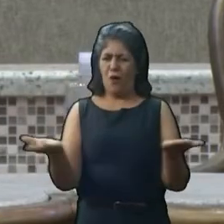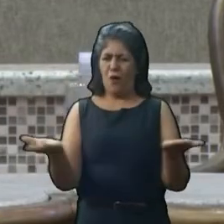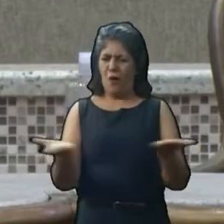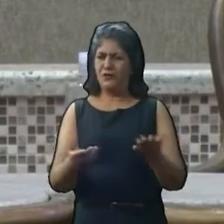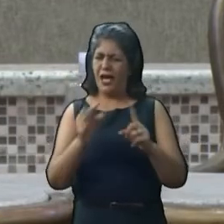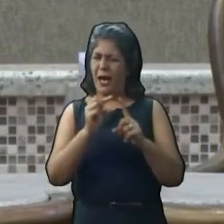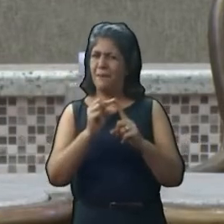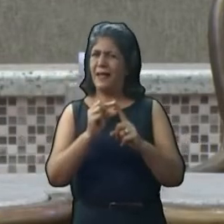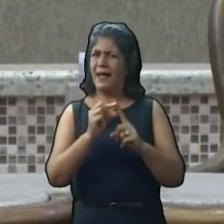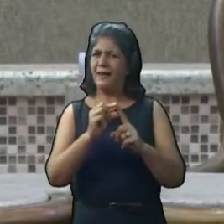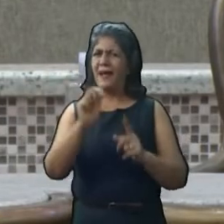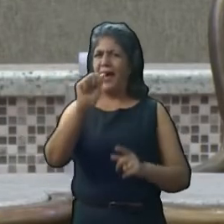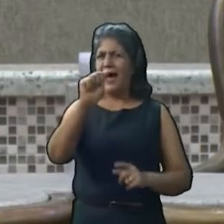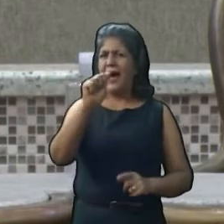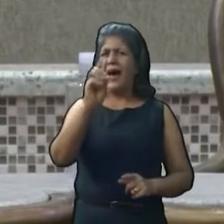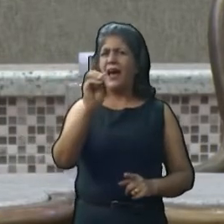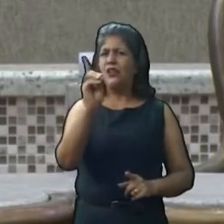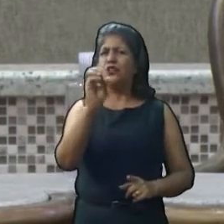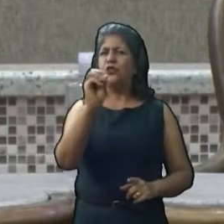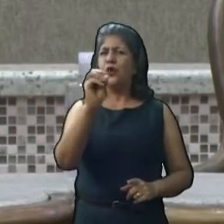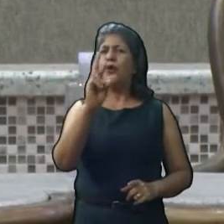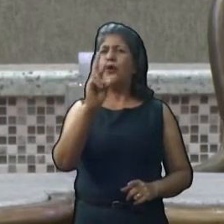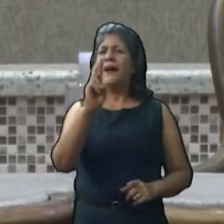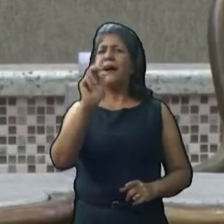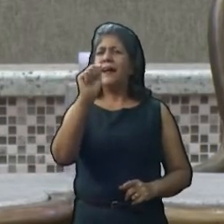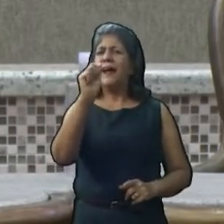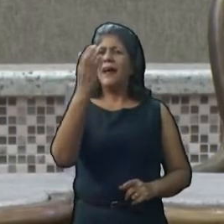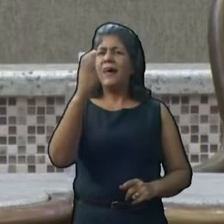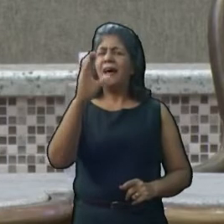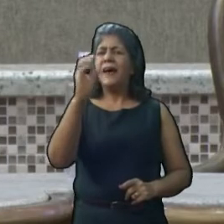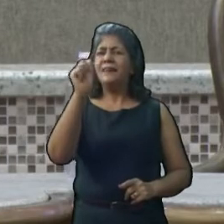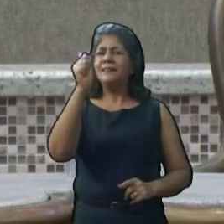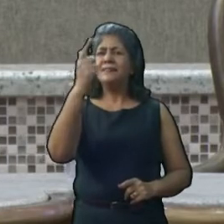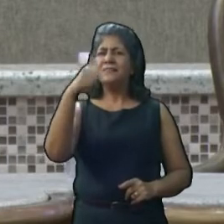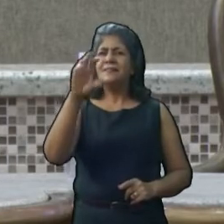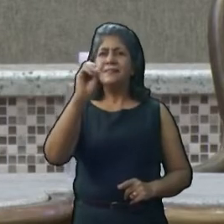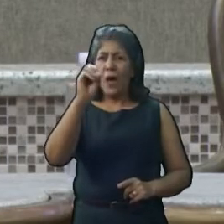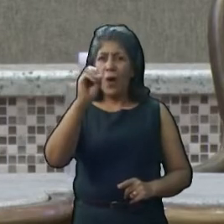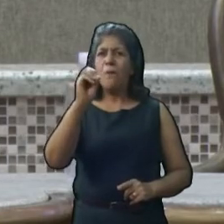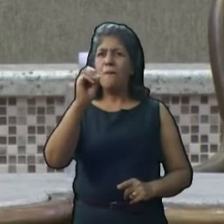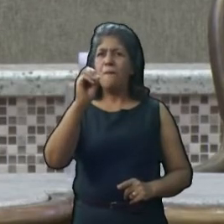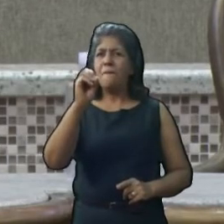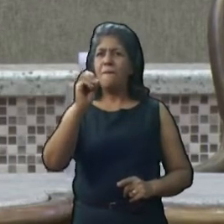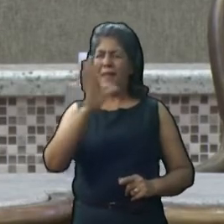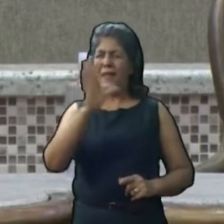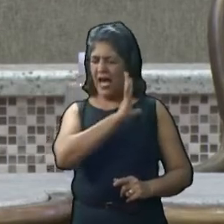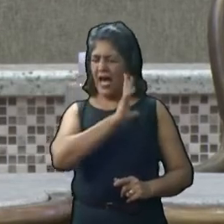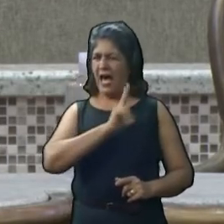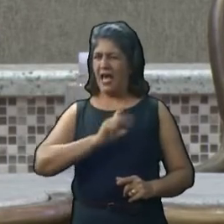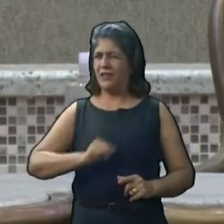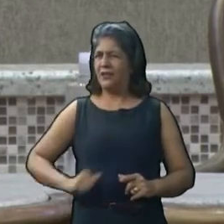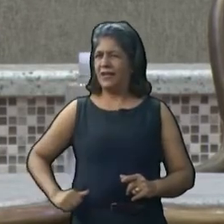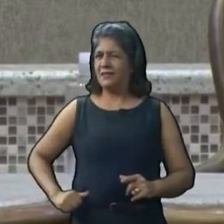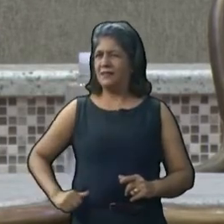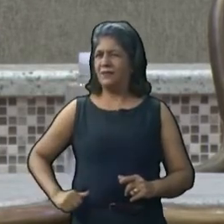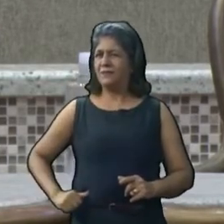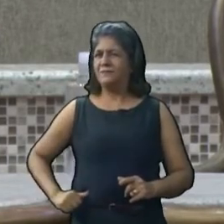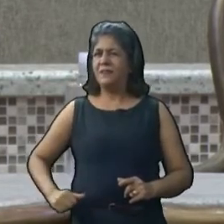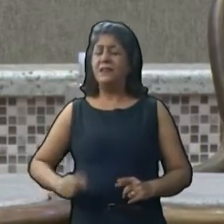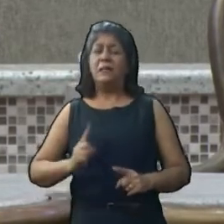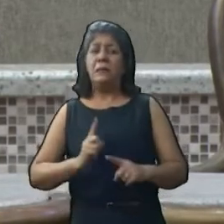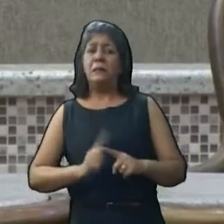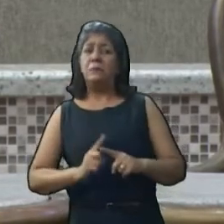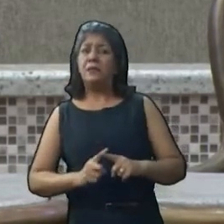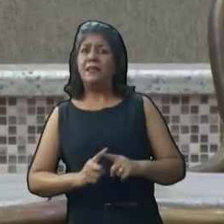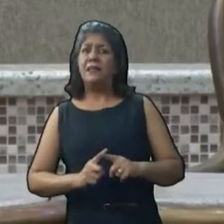ela tem que tomar um tem sido tem tomada assim até um rumo meio que vulgar que que